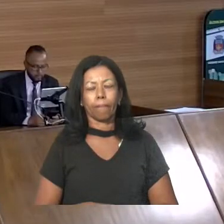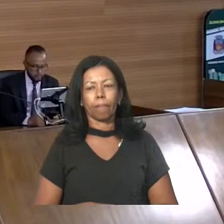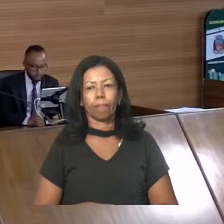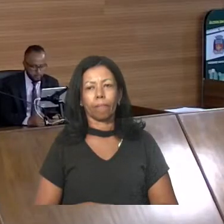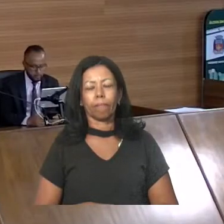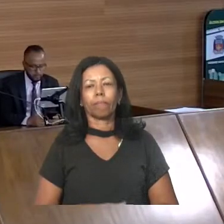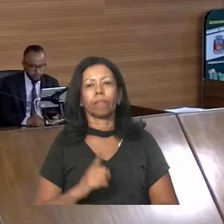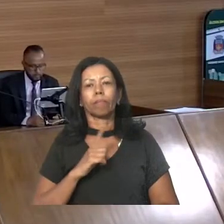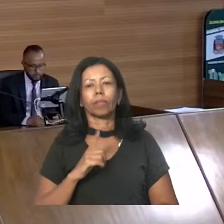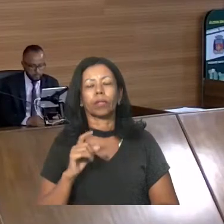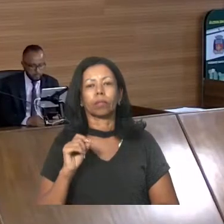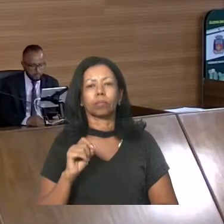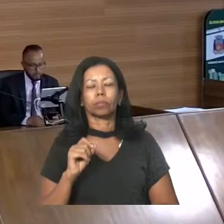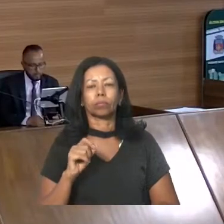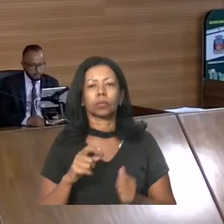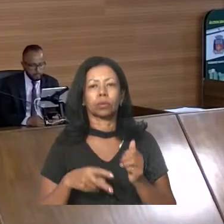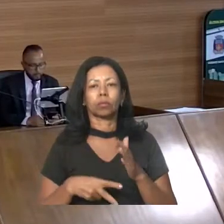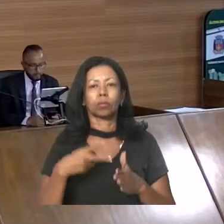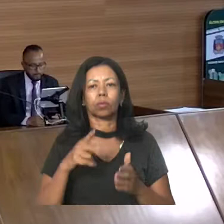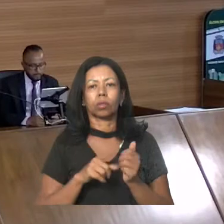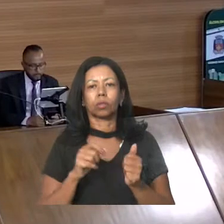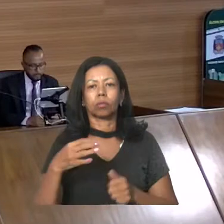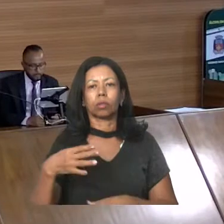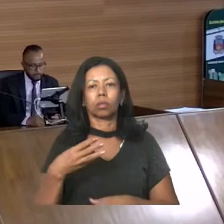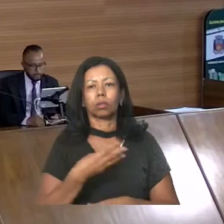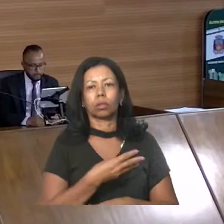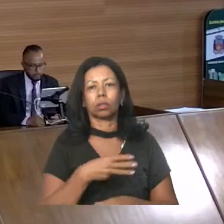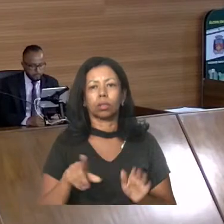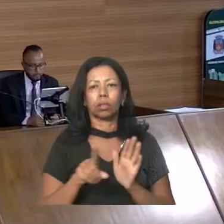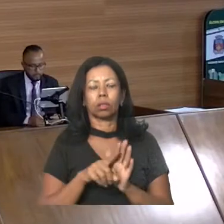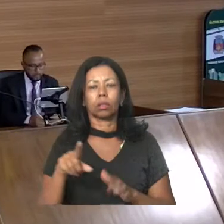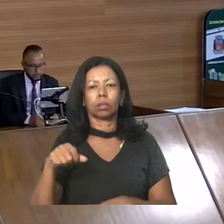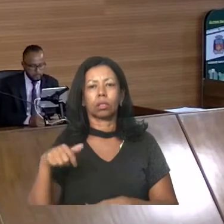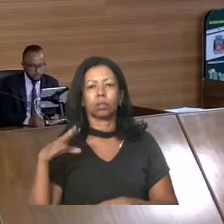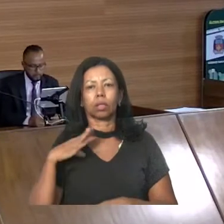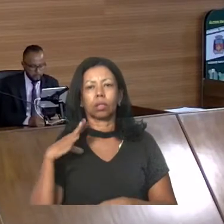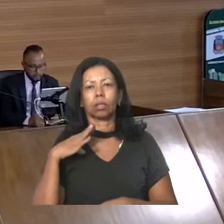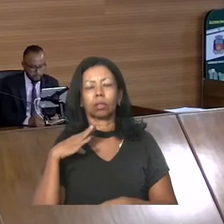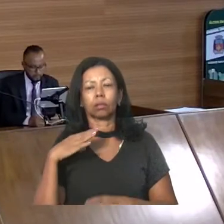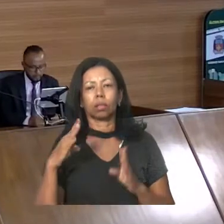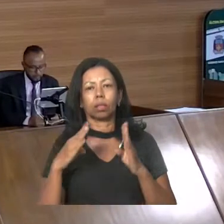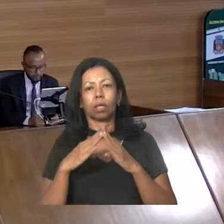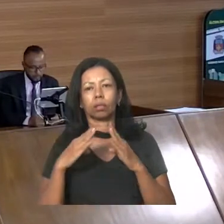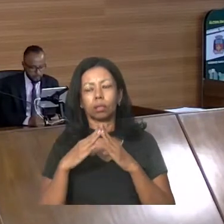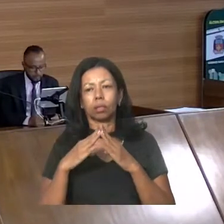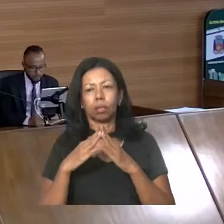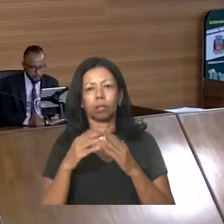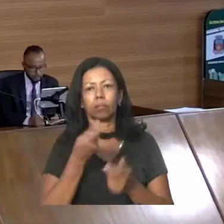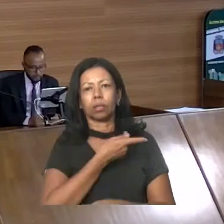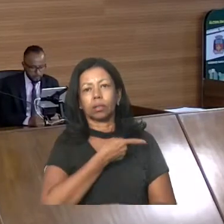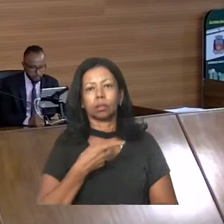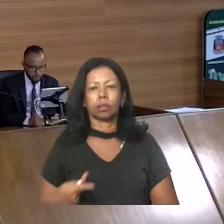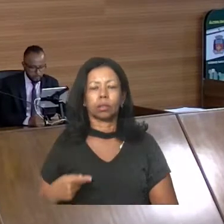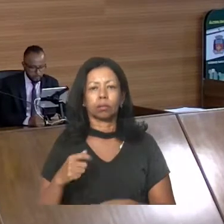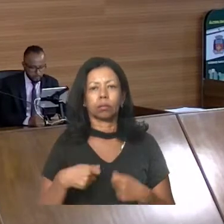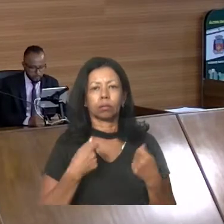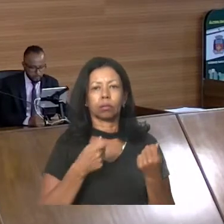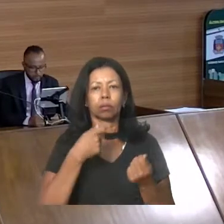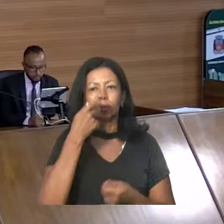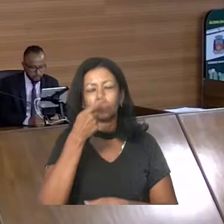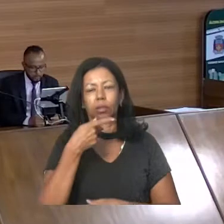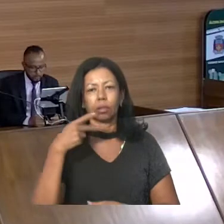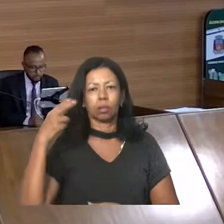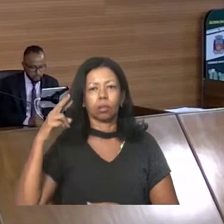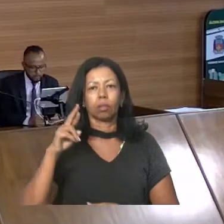Nos termos do parágrafo 2º do artigo 43 do regimento interno desta Casa, esta presidência concede a palavra ao vereador Rafael de